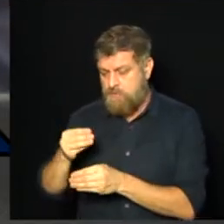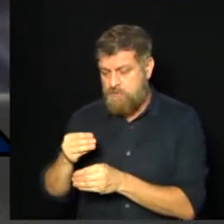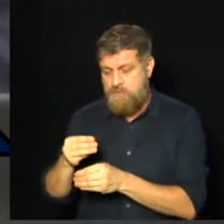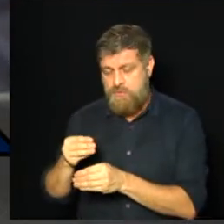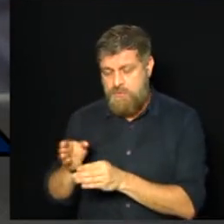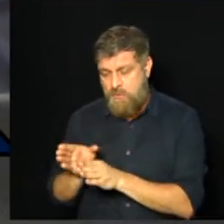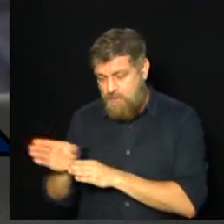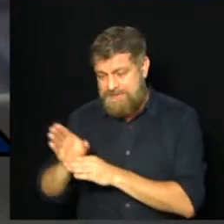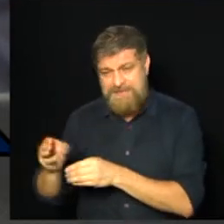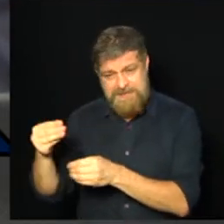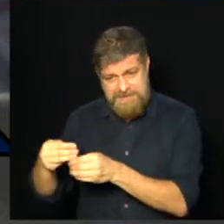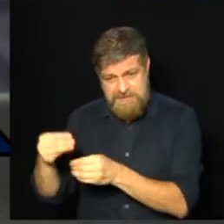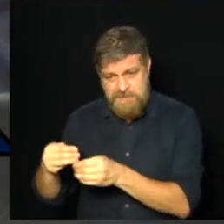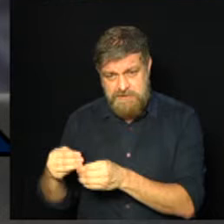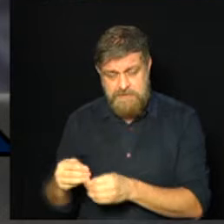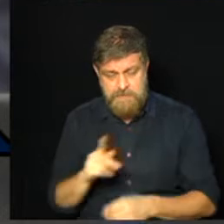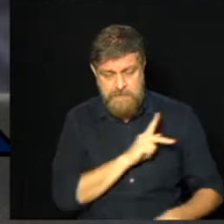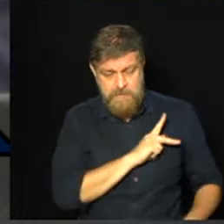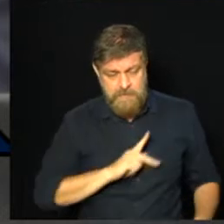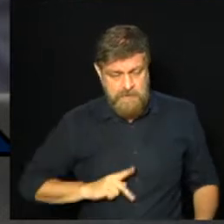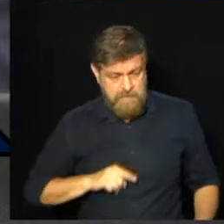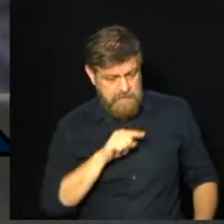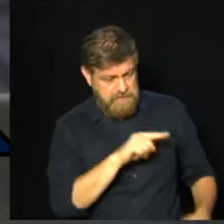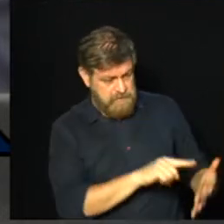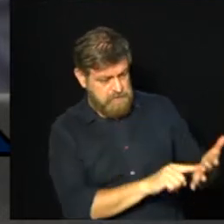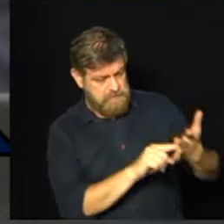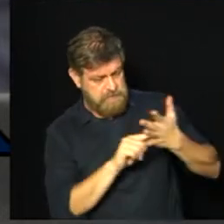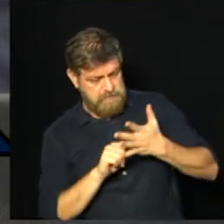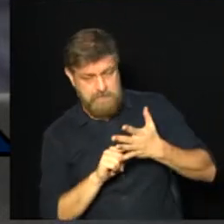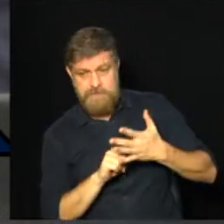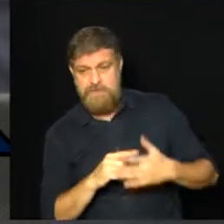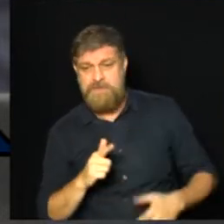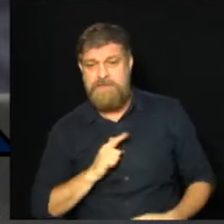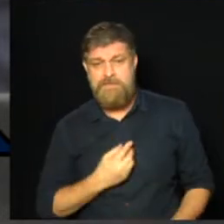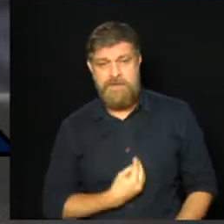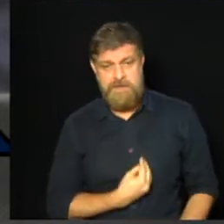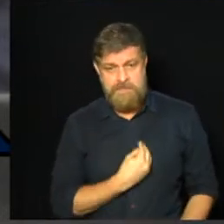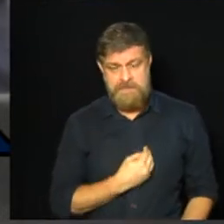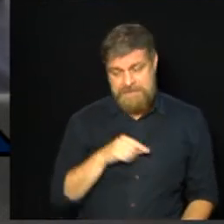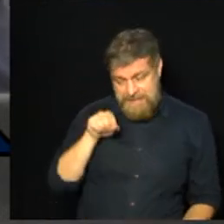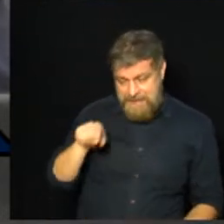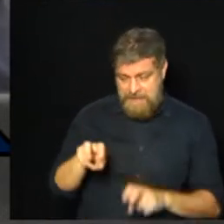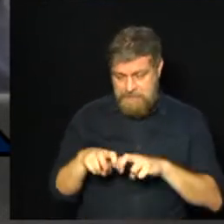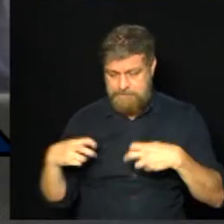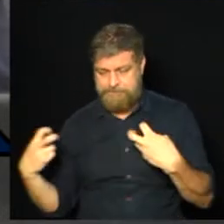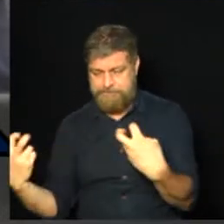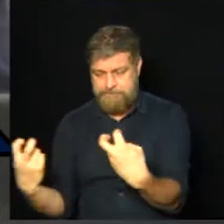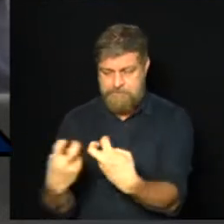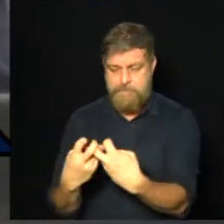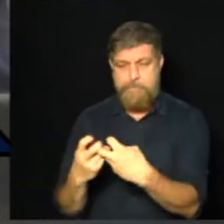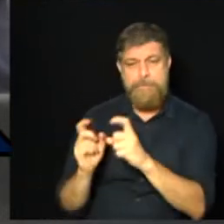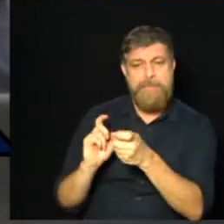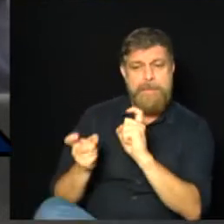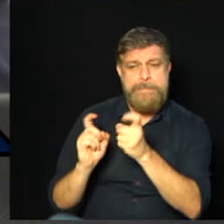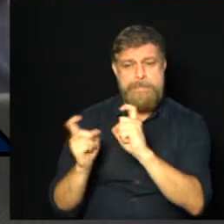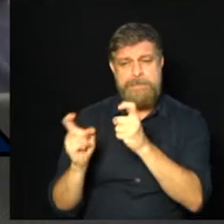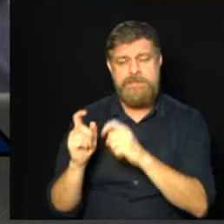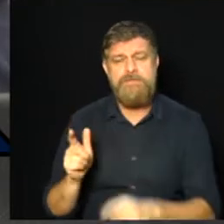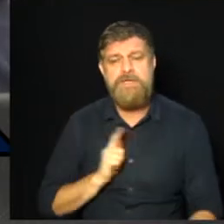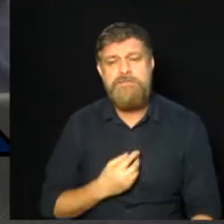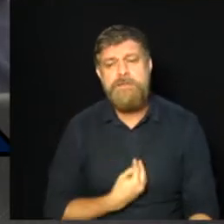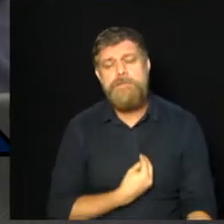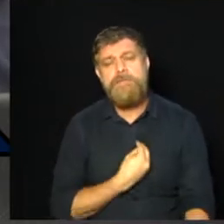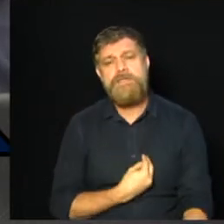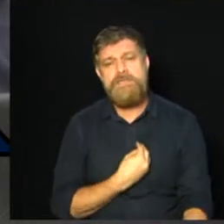o então presidente da rede nos apresentou, e, inclusive, estava presente nesse momento, a doutora